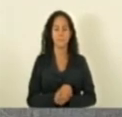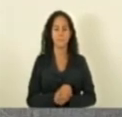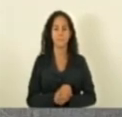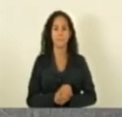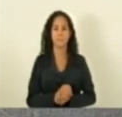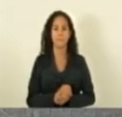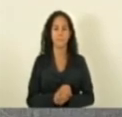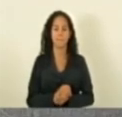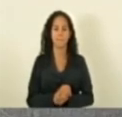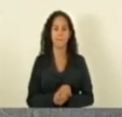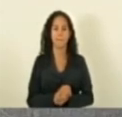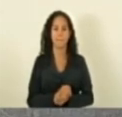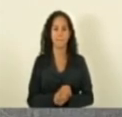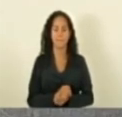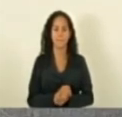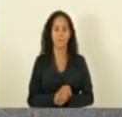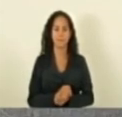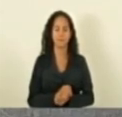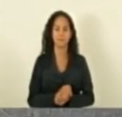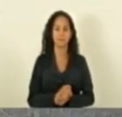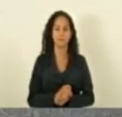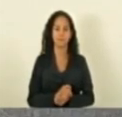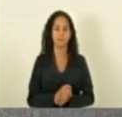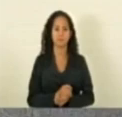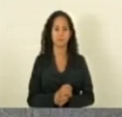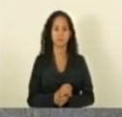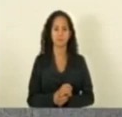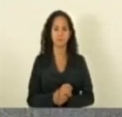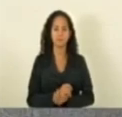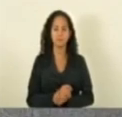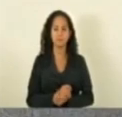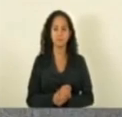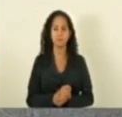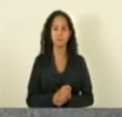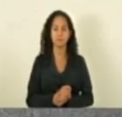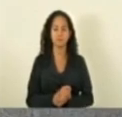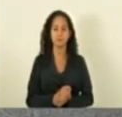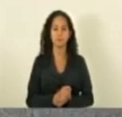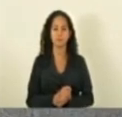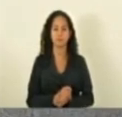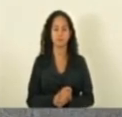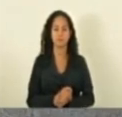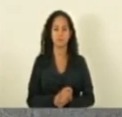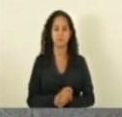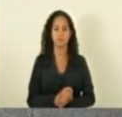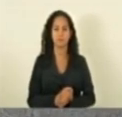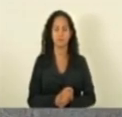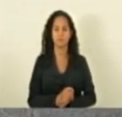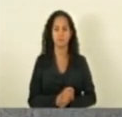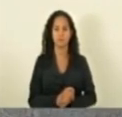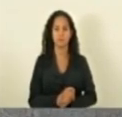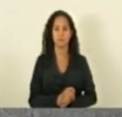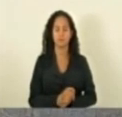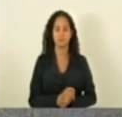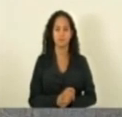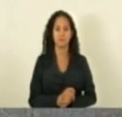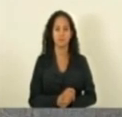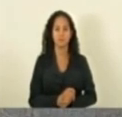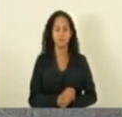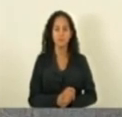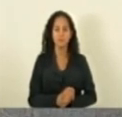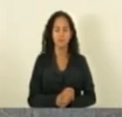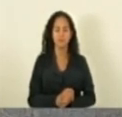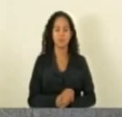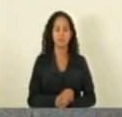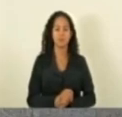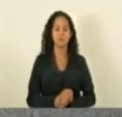Secretário de Saúde. Um minuto de silêncio aí. O Batinho está querendo para o PT. O Barroso.